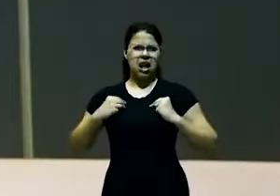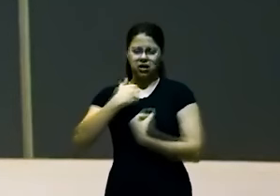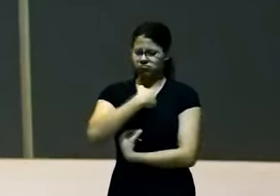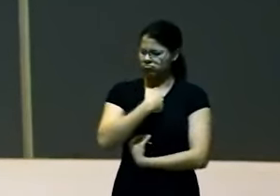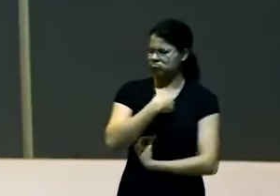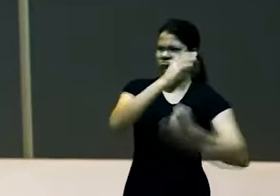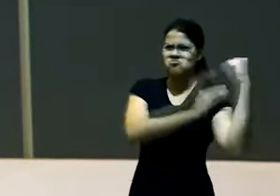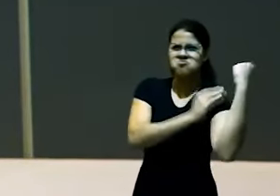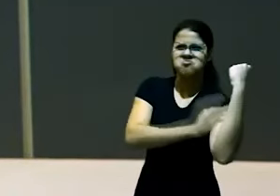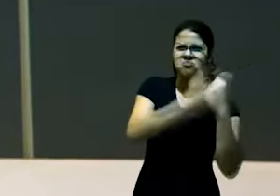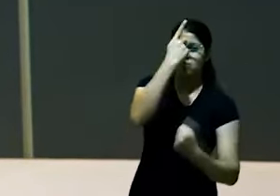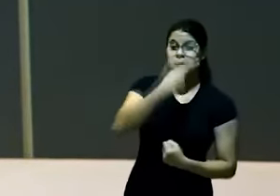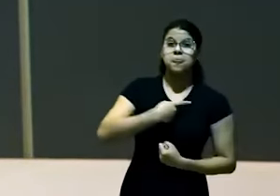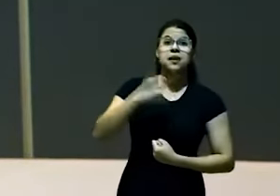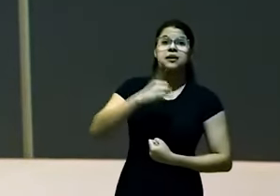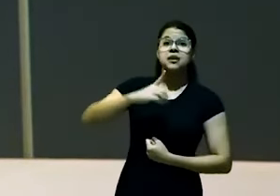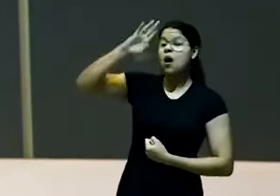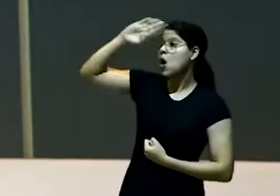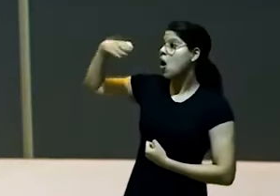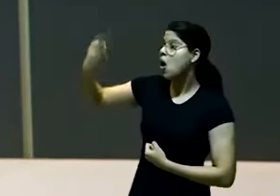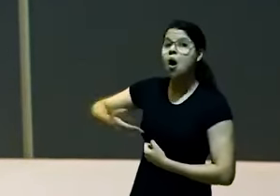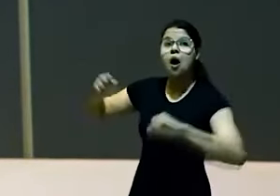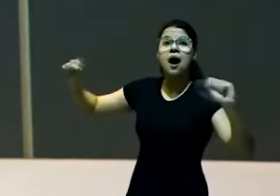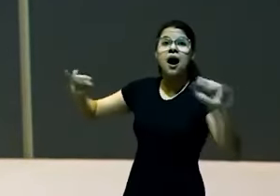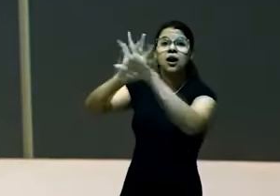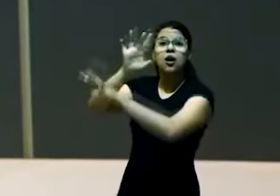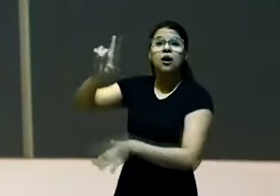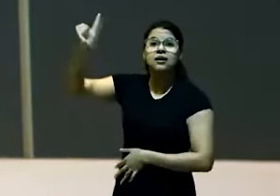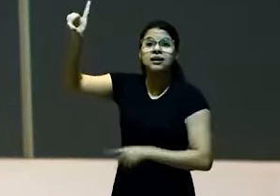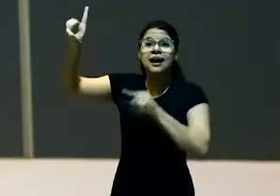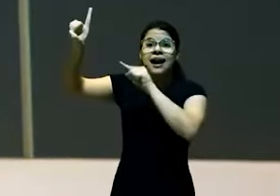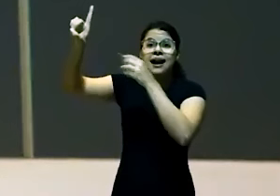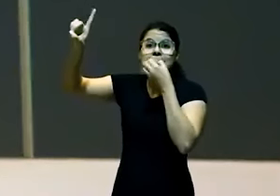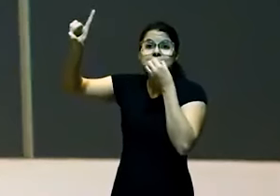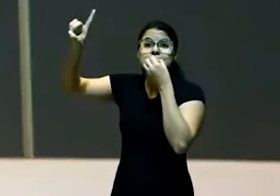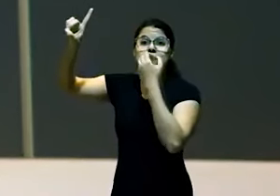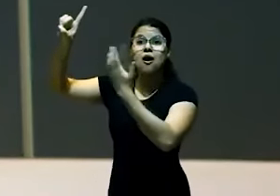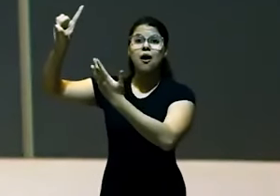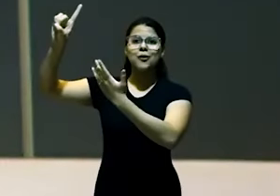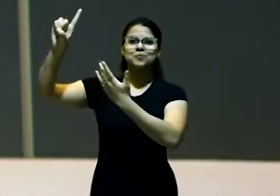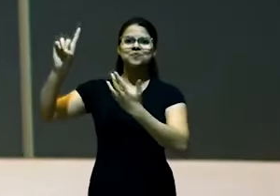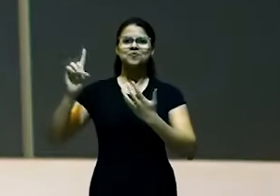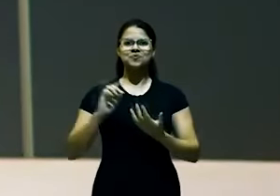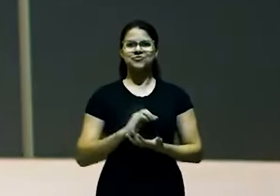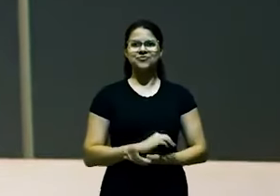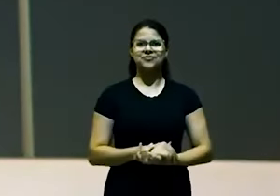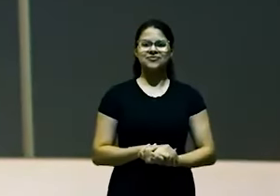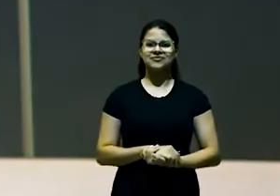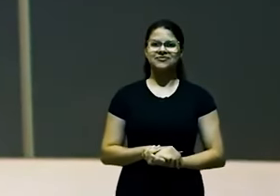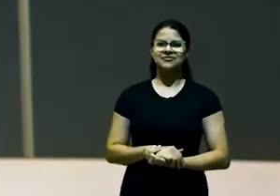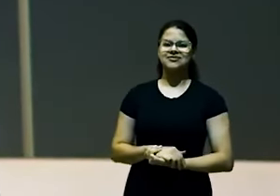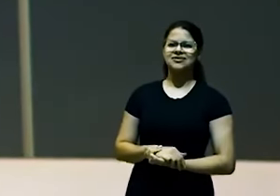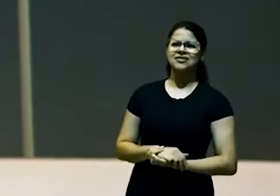bonzinho tudo isso é honra e glória dele porque ele é bom E aí